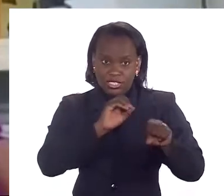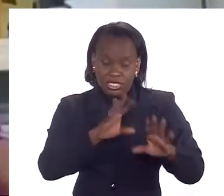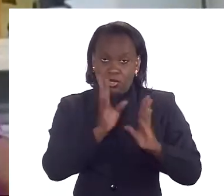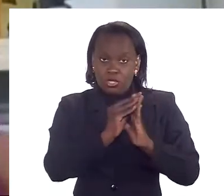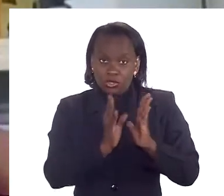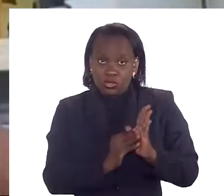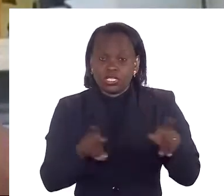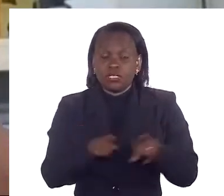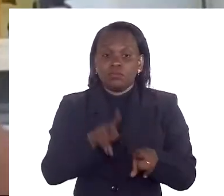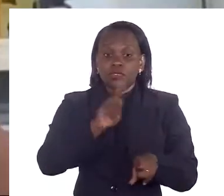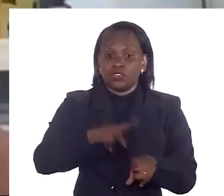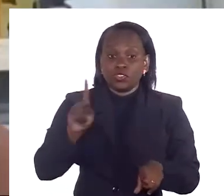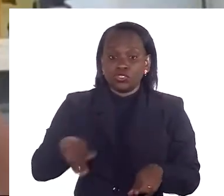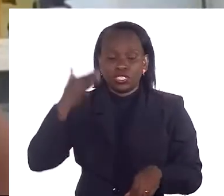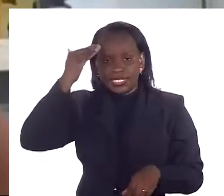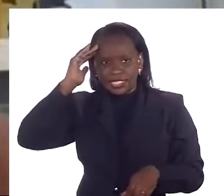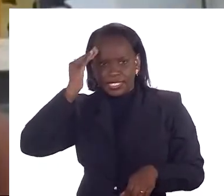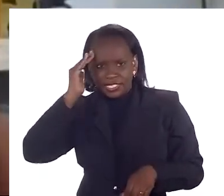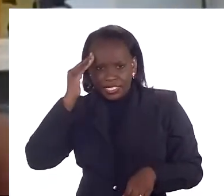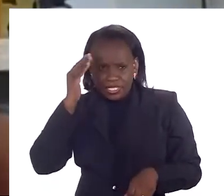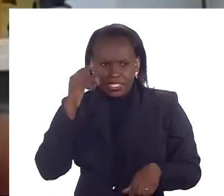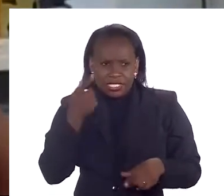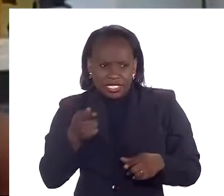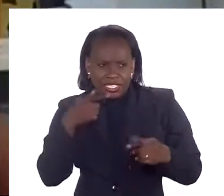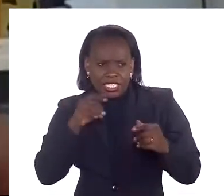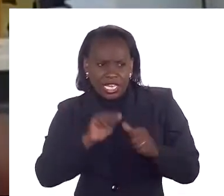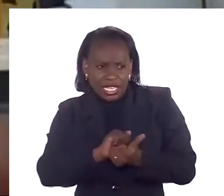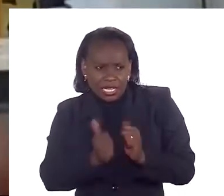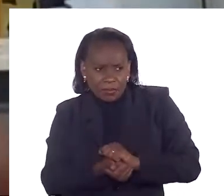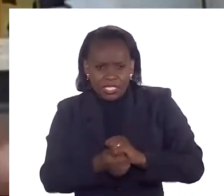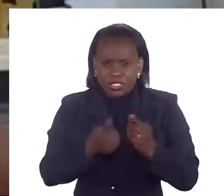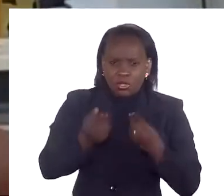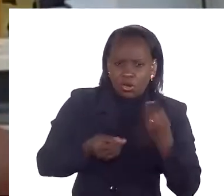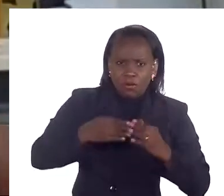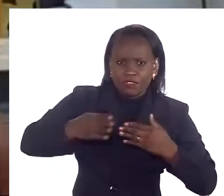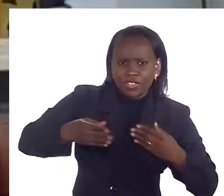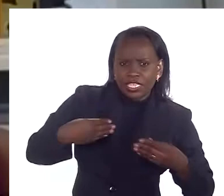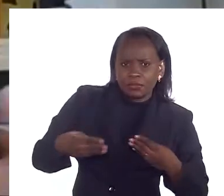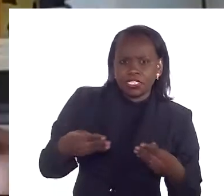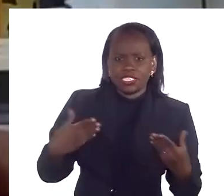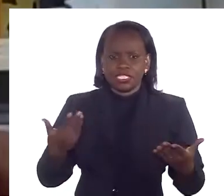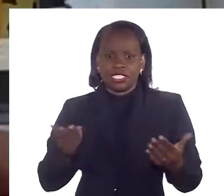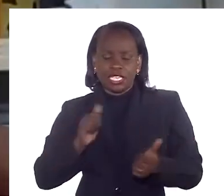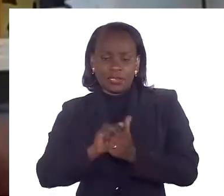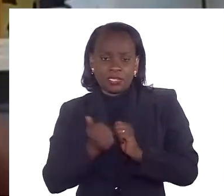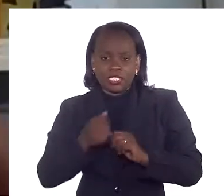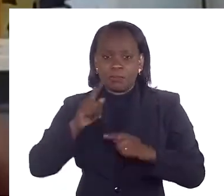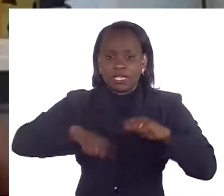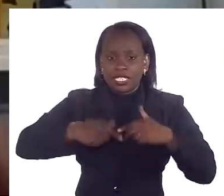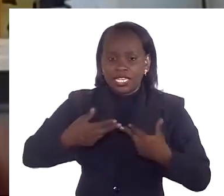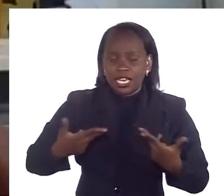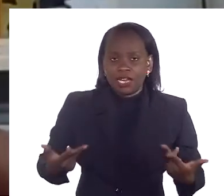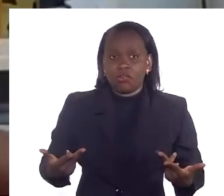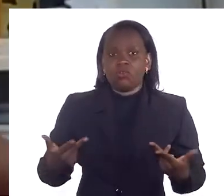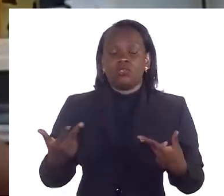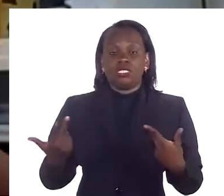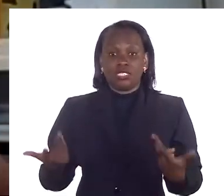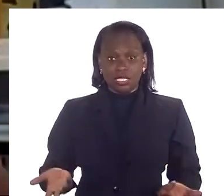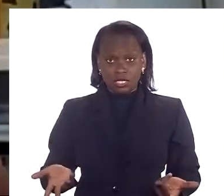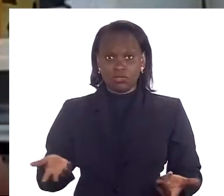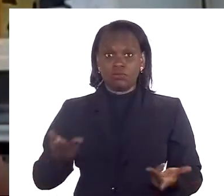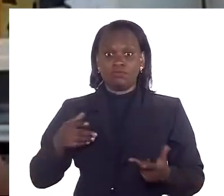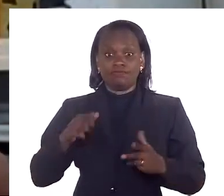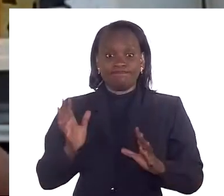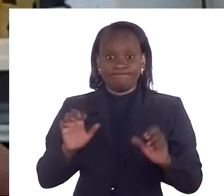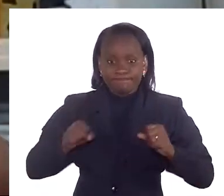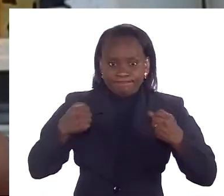que tem que ensinar o conteúdo e do professor que vai estar entendendo em relação às adaptações, às flexibilizações, à adaptação de material.